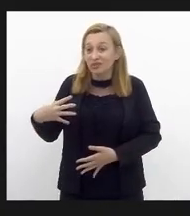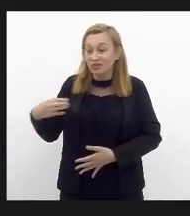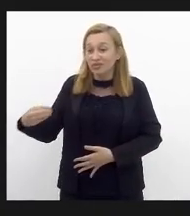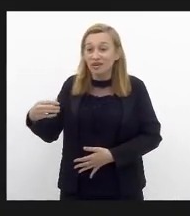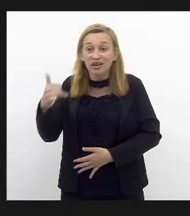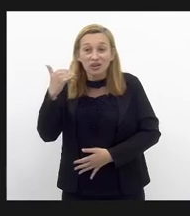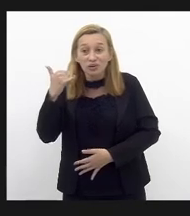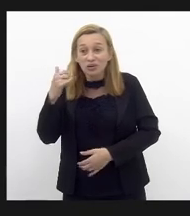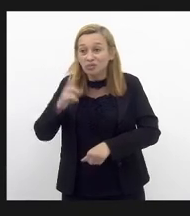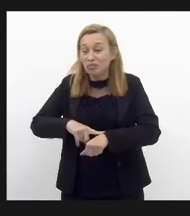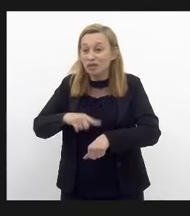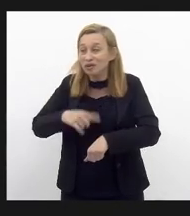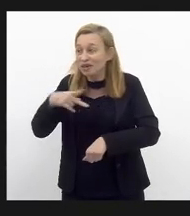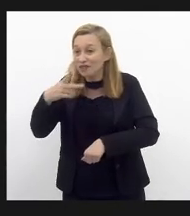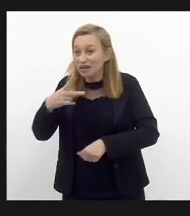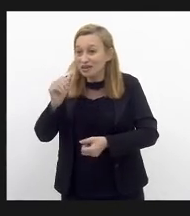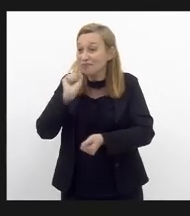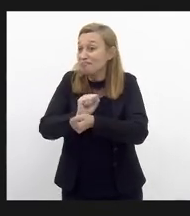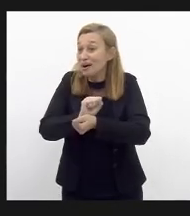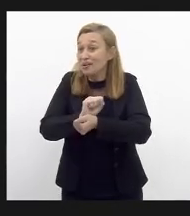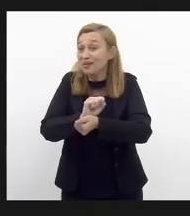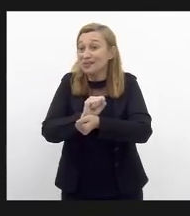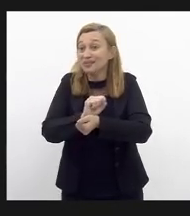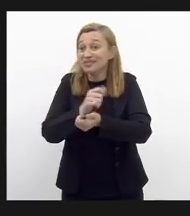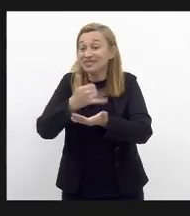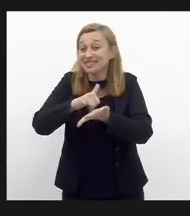hora que eu estava falando, aí travou o microfone.